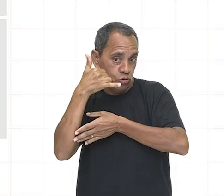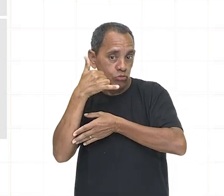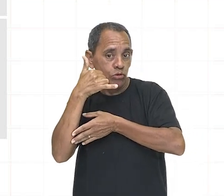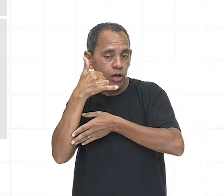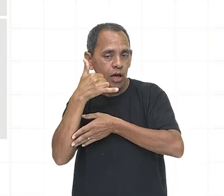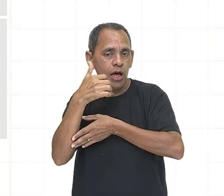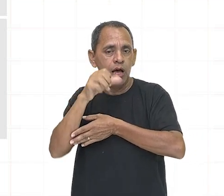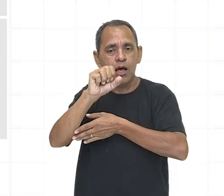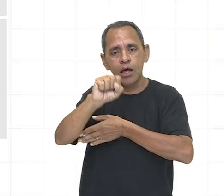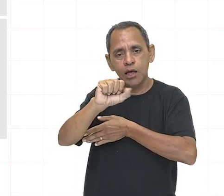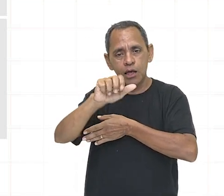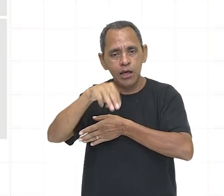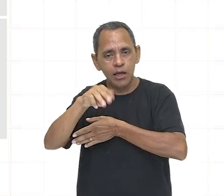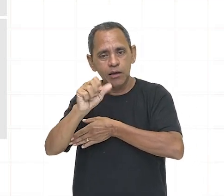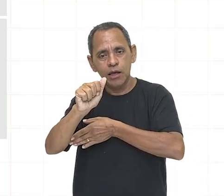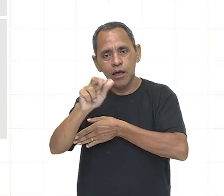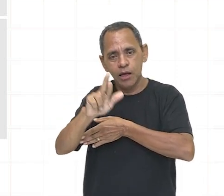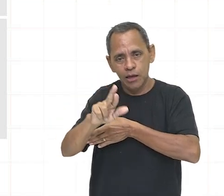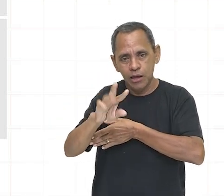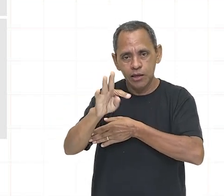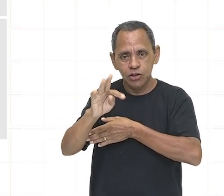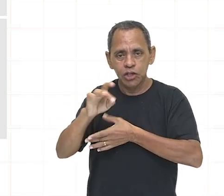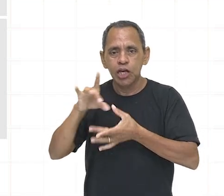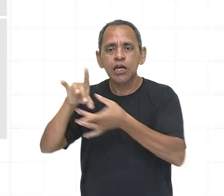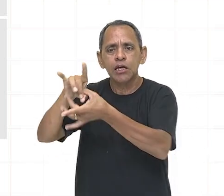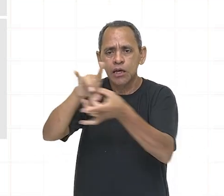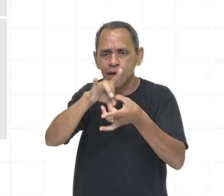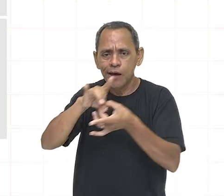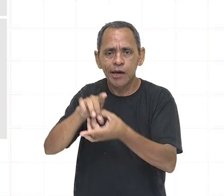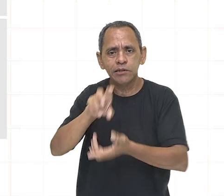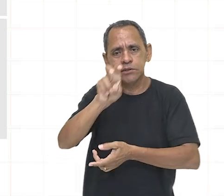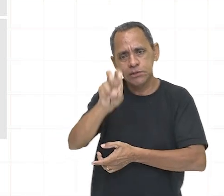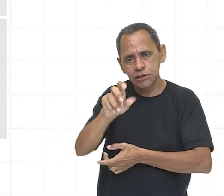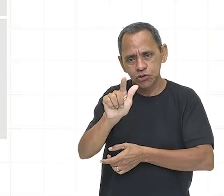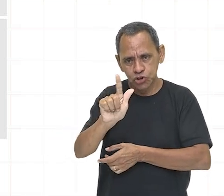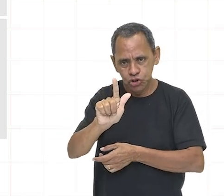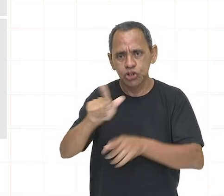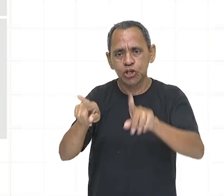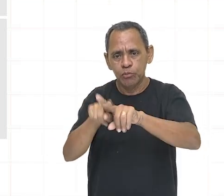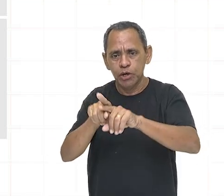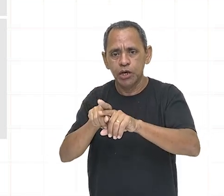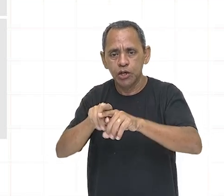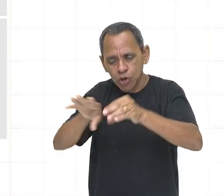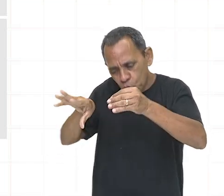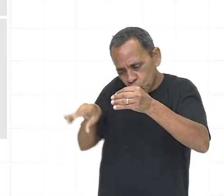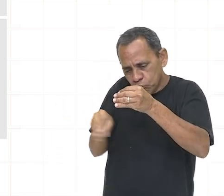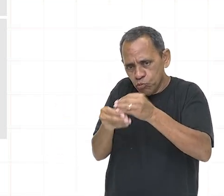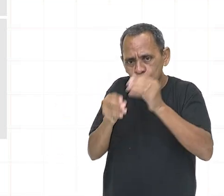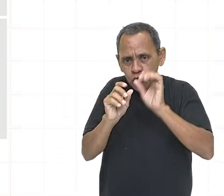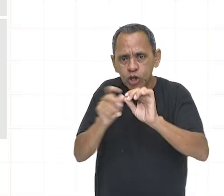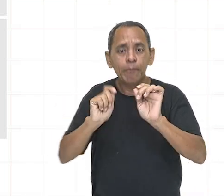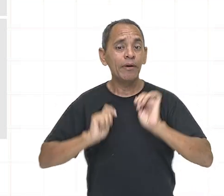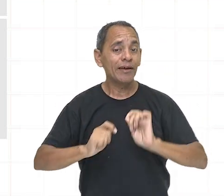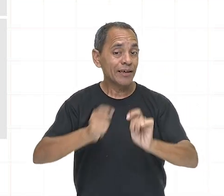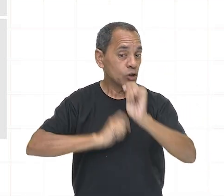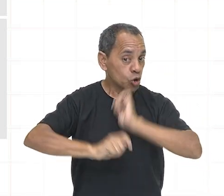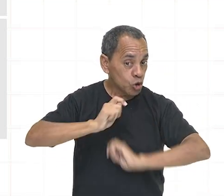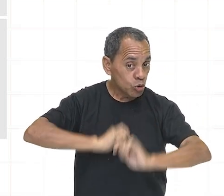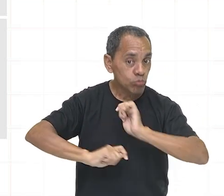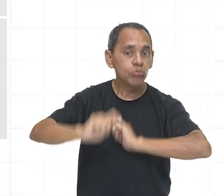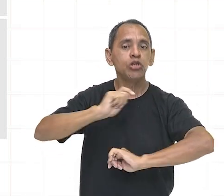redes 5G, tá? Isso acaba contribuindo para o quê? Para a economia, para